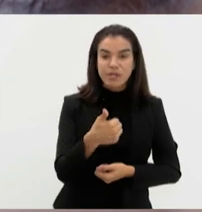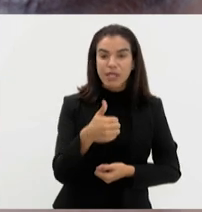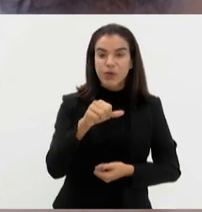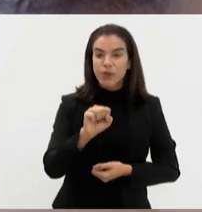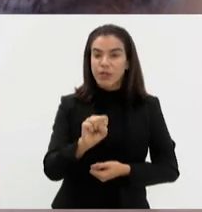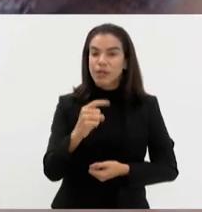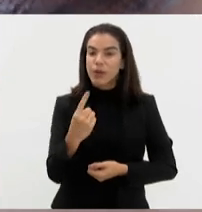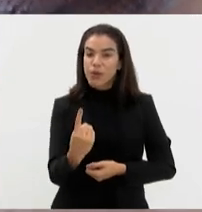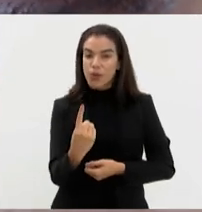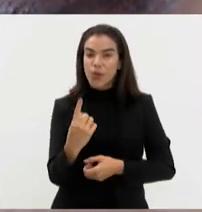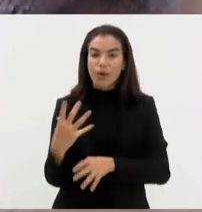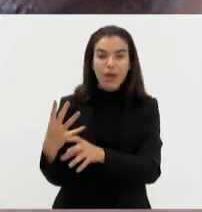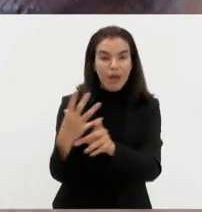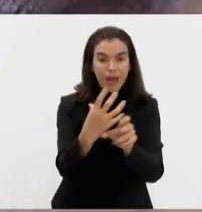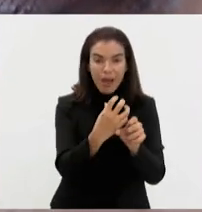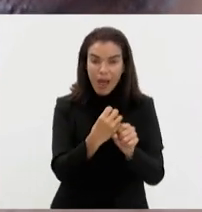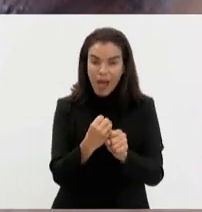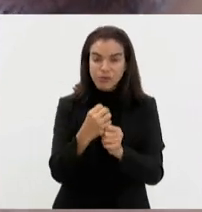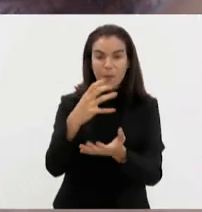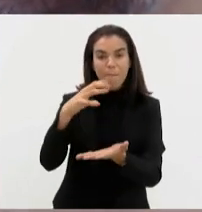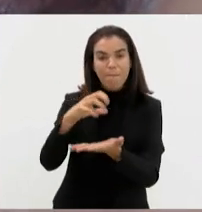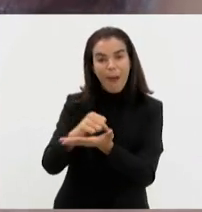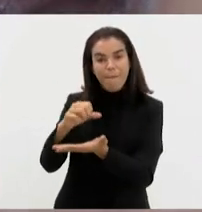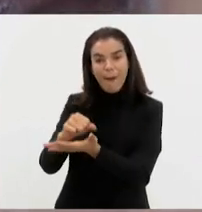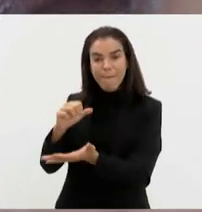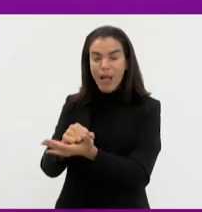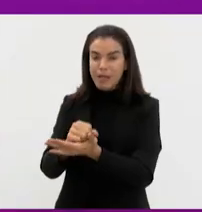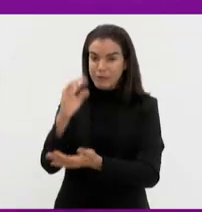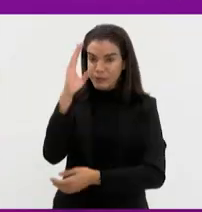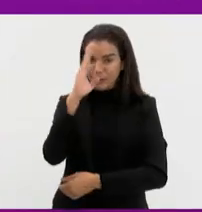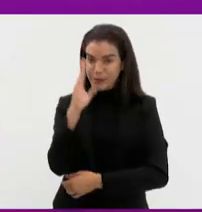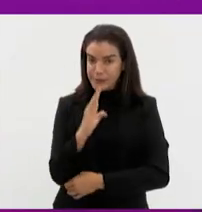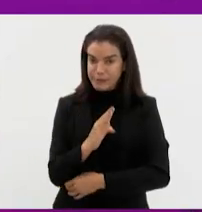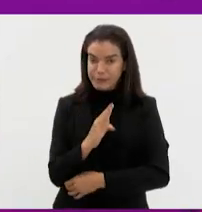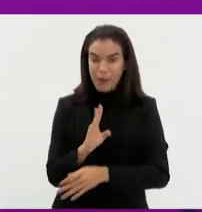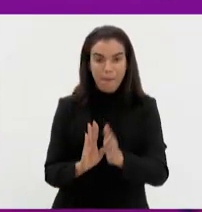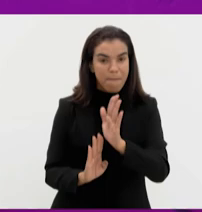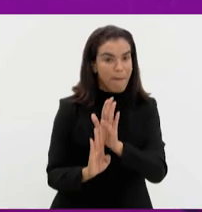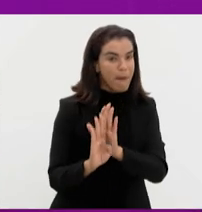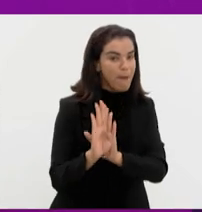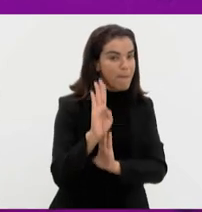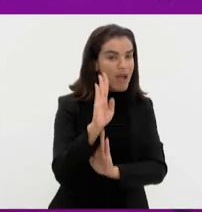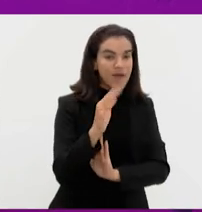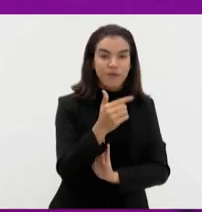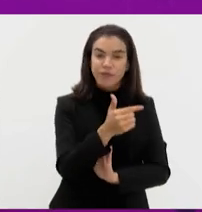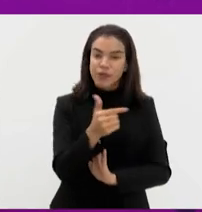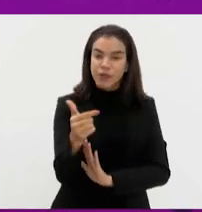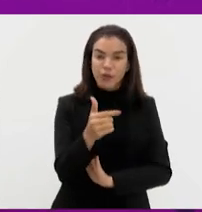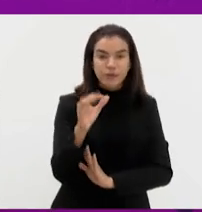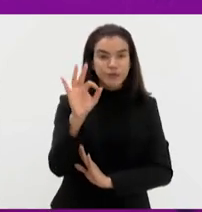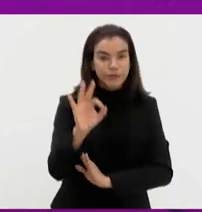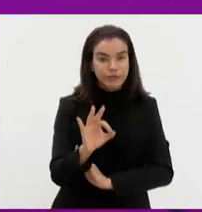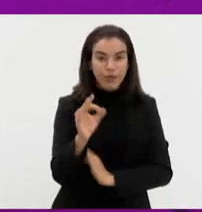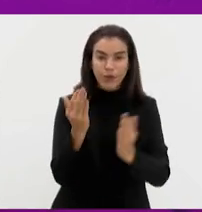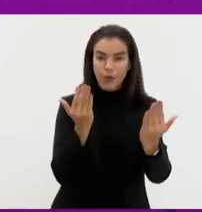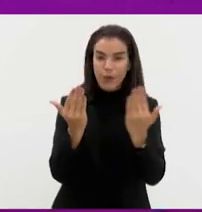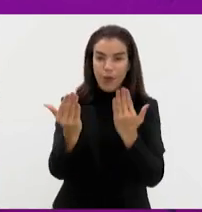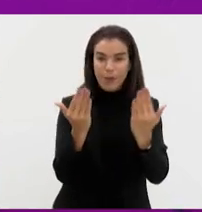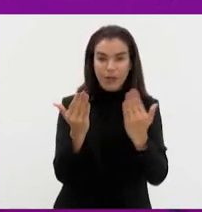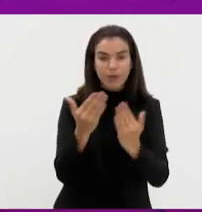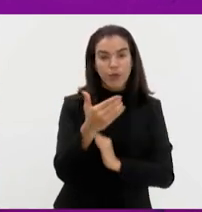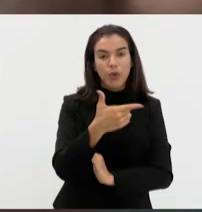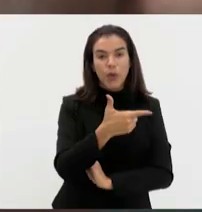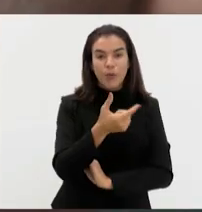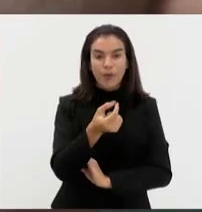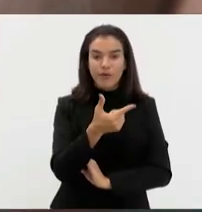3.181 casos de violência registrados no país. Aumento de 22% em relação a